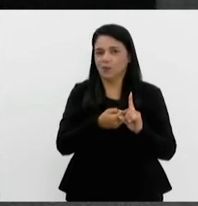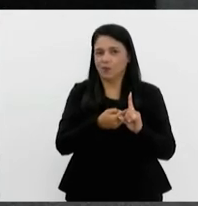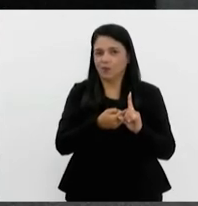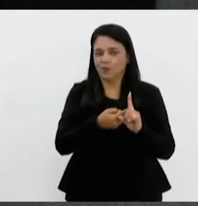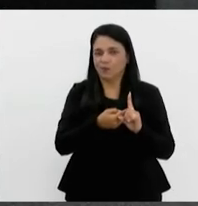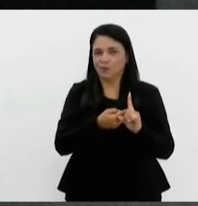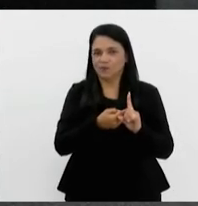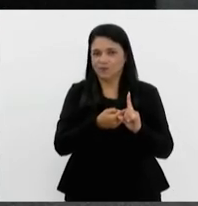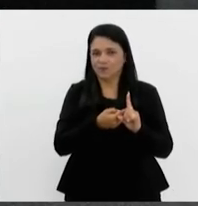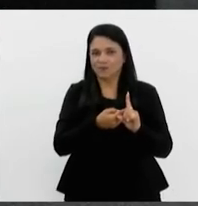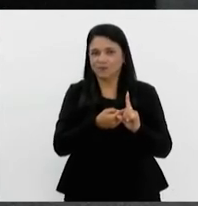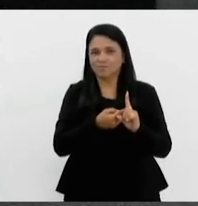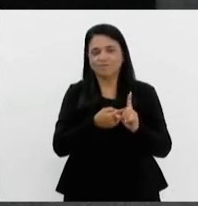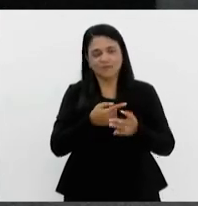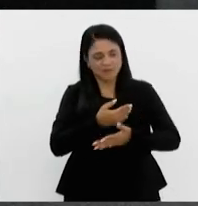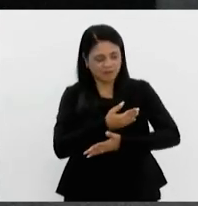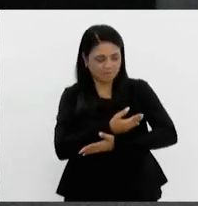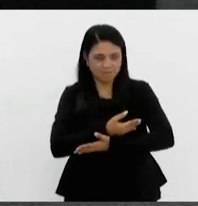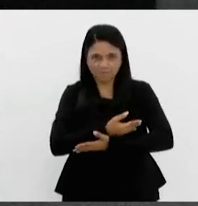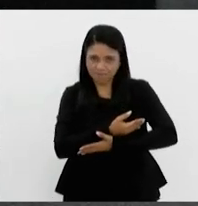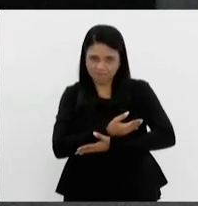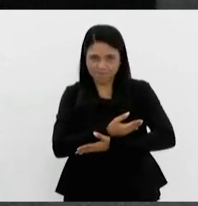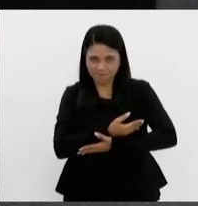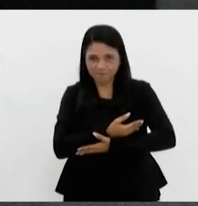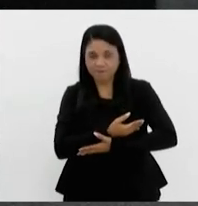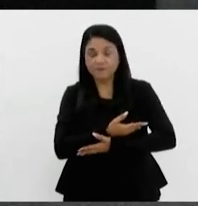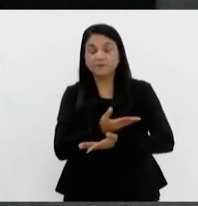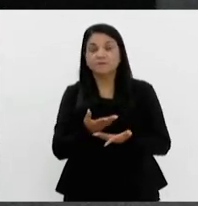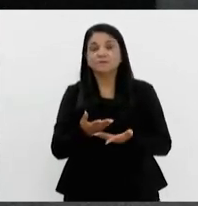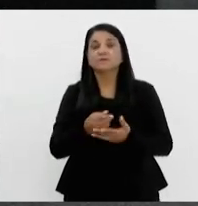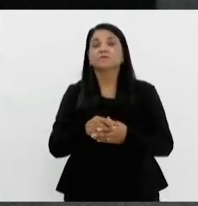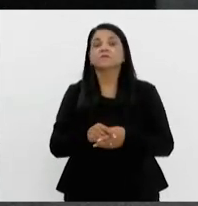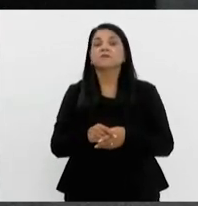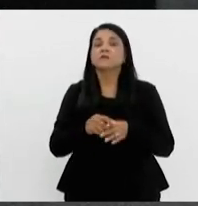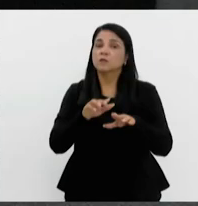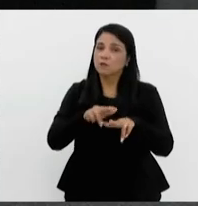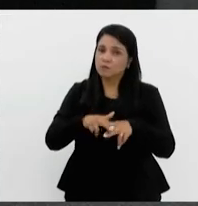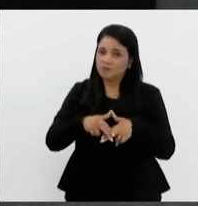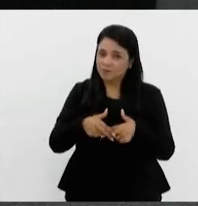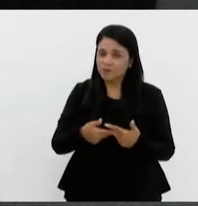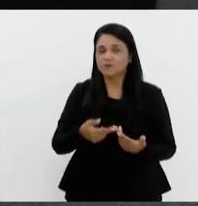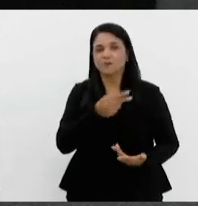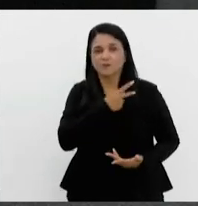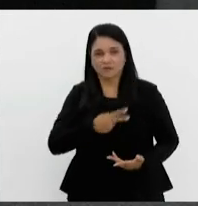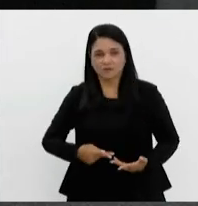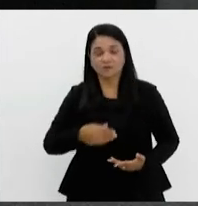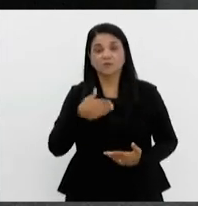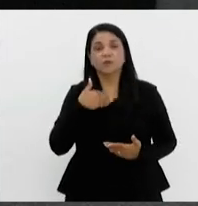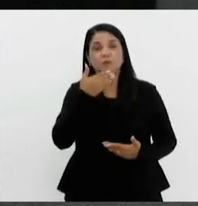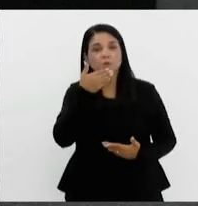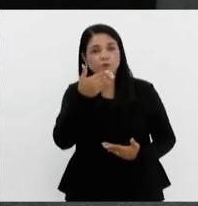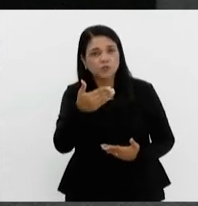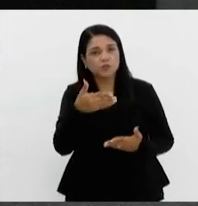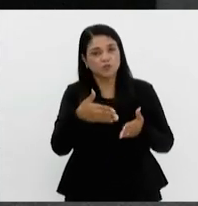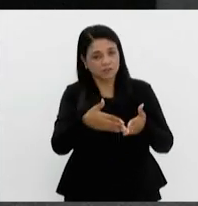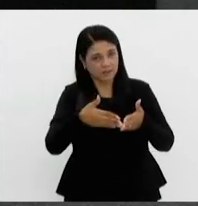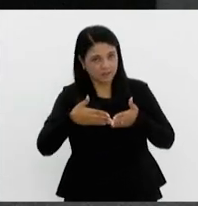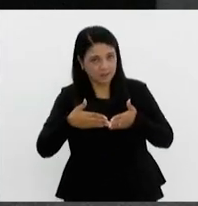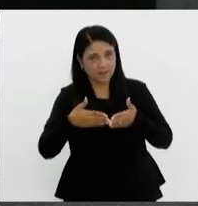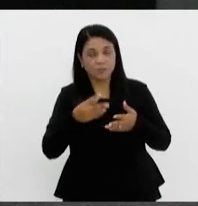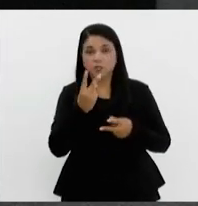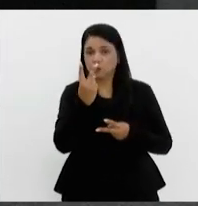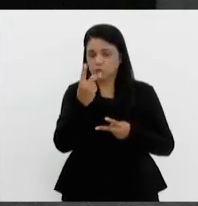da gravidez e da maternidade. E aí, senhora presidente, eu queria pedir licença a Vossa Excelência para fazer aqui